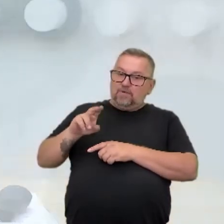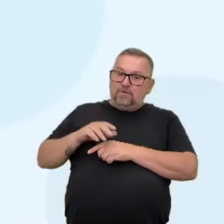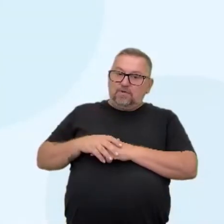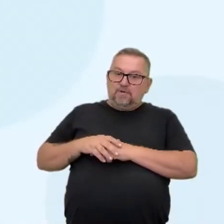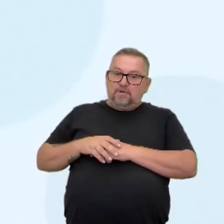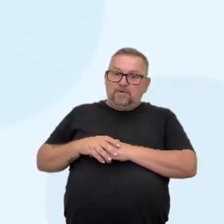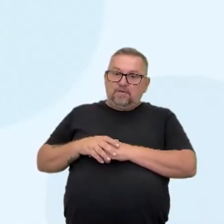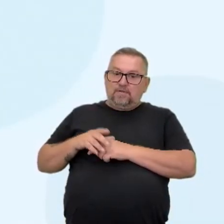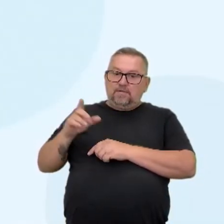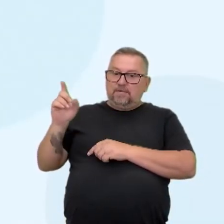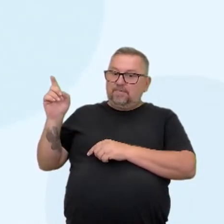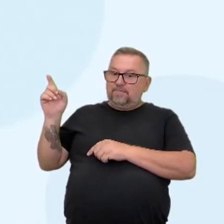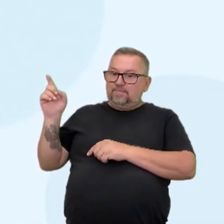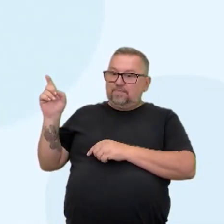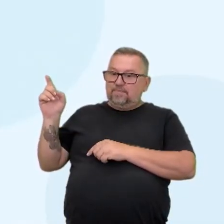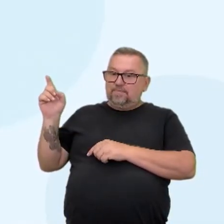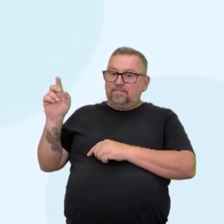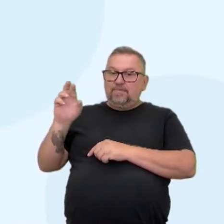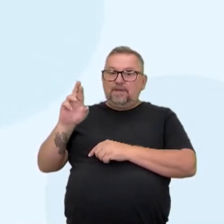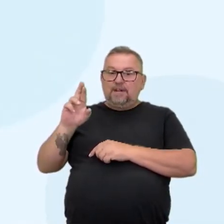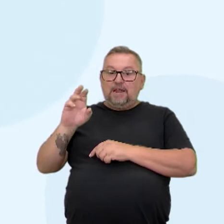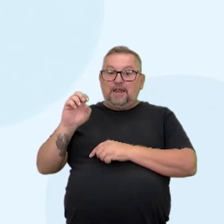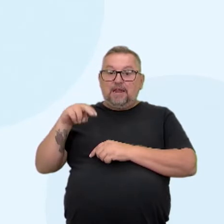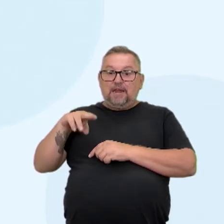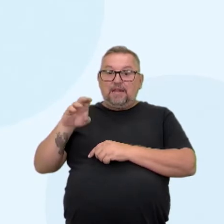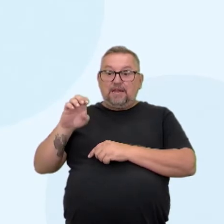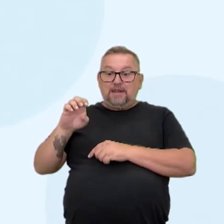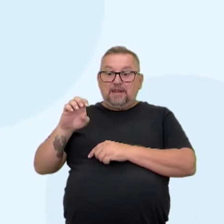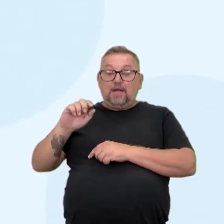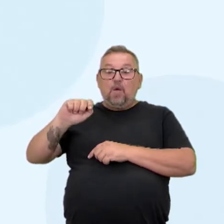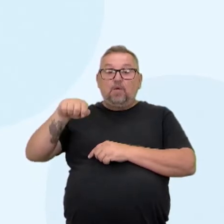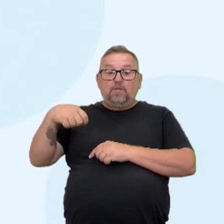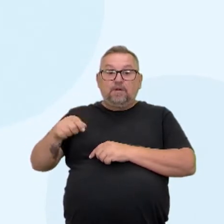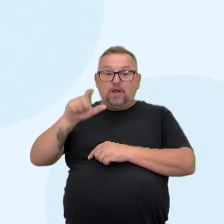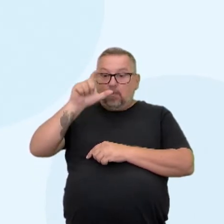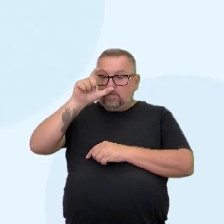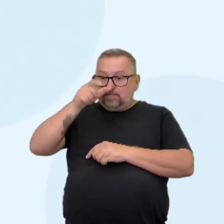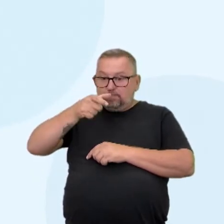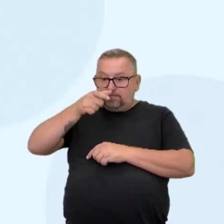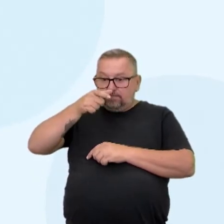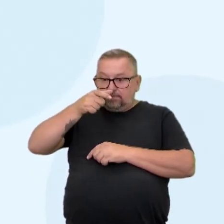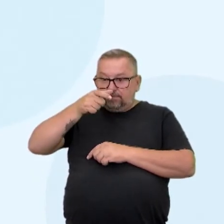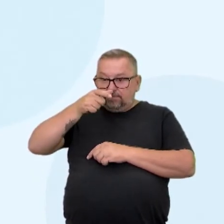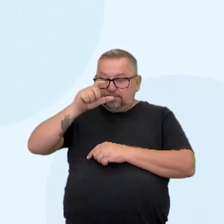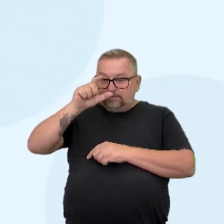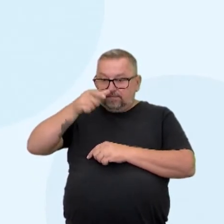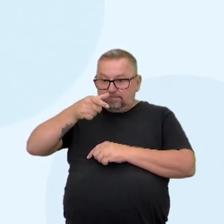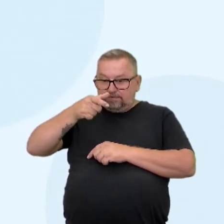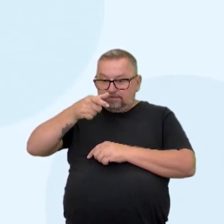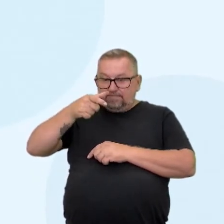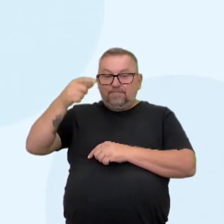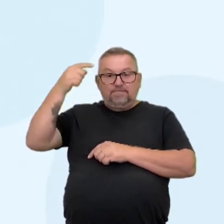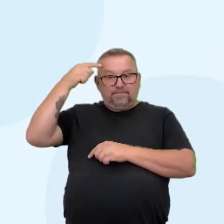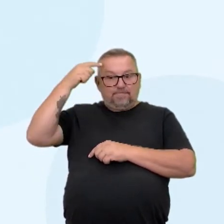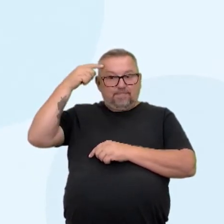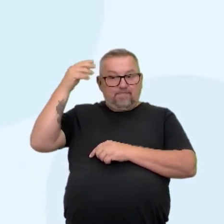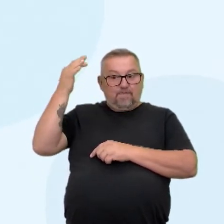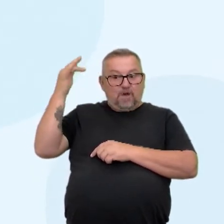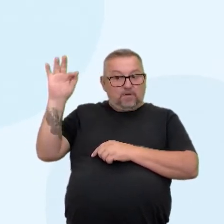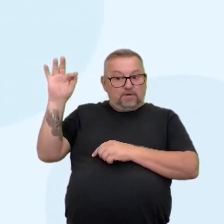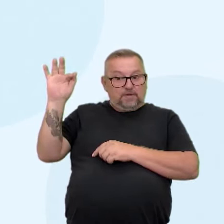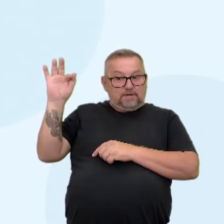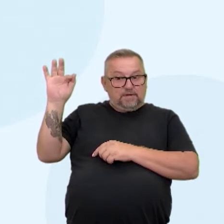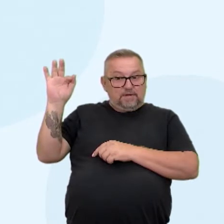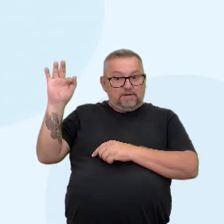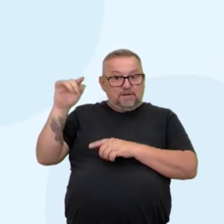então é esse que aparece aí na tela para vocês eu Renê de carta o Renê de carta que foi esse Pensador francês